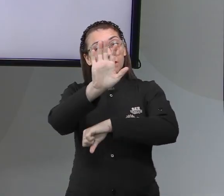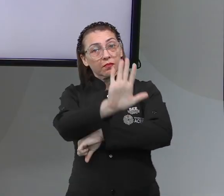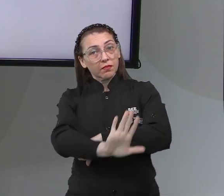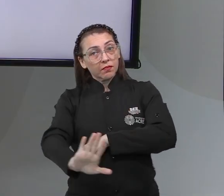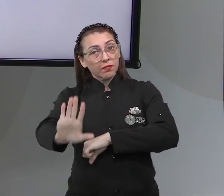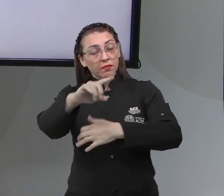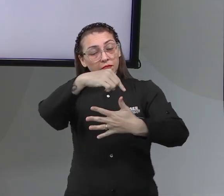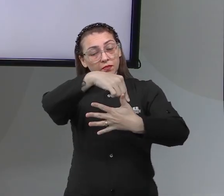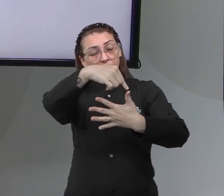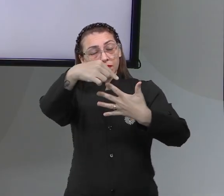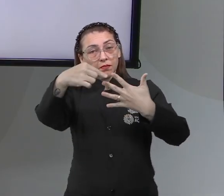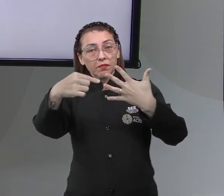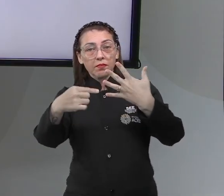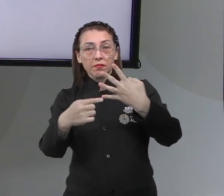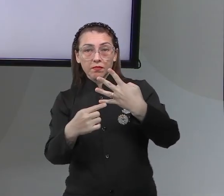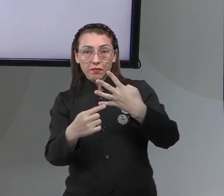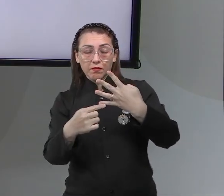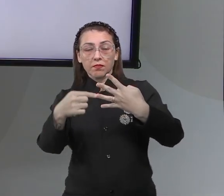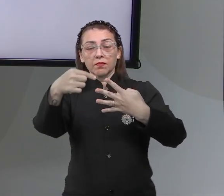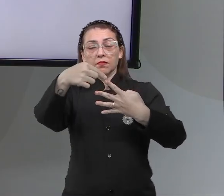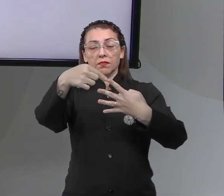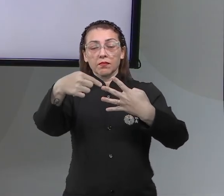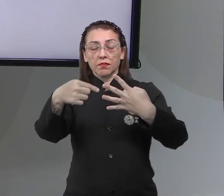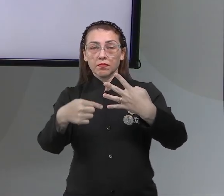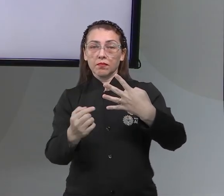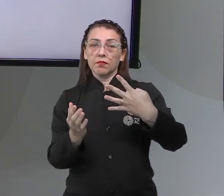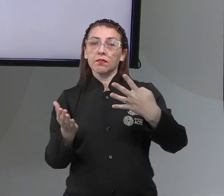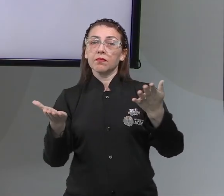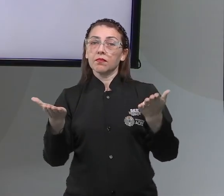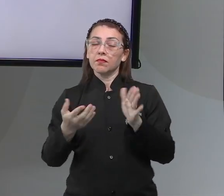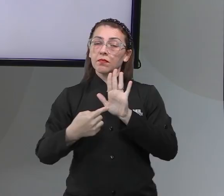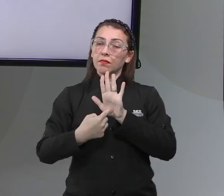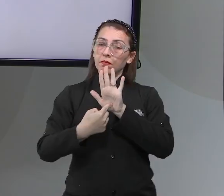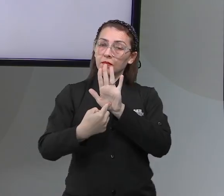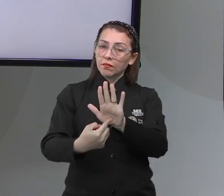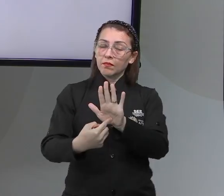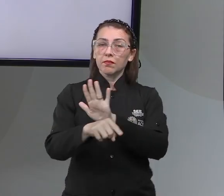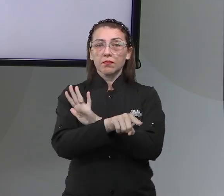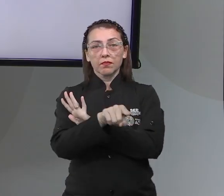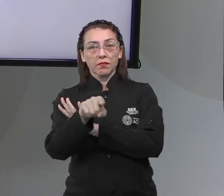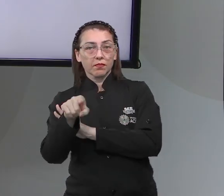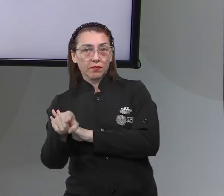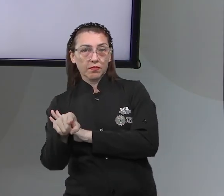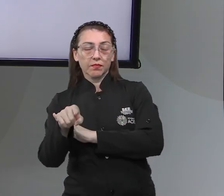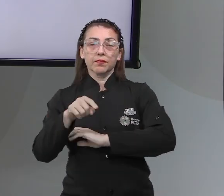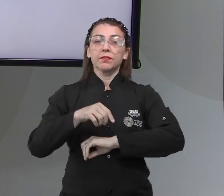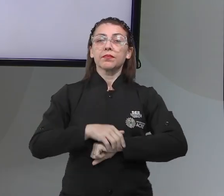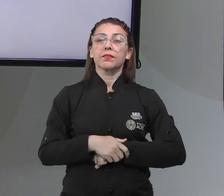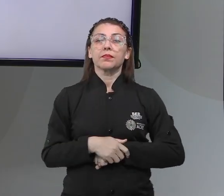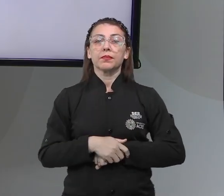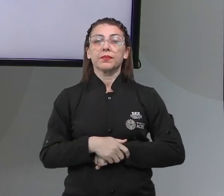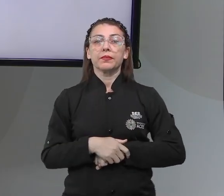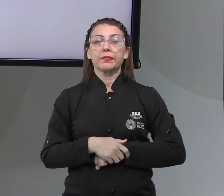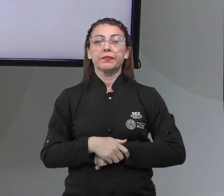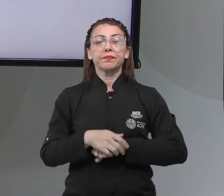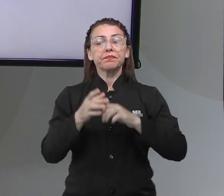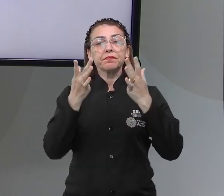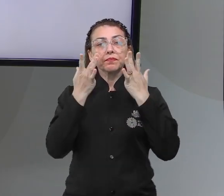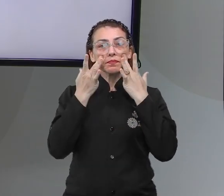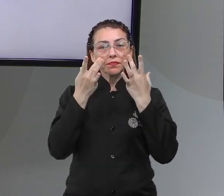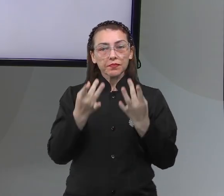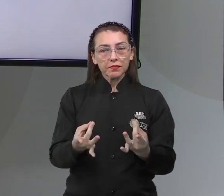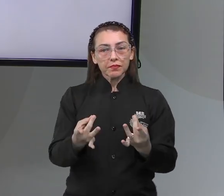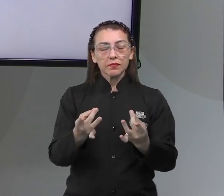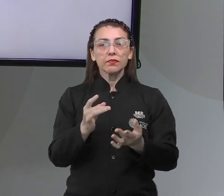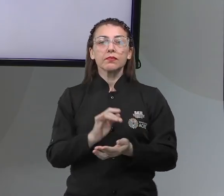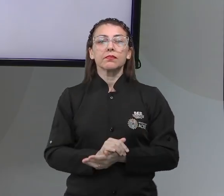é composto desses quatro elementos que agora há pouco foram mostrados a todos vocês. Então, prestem bem